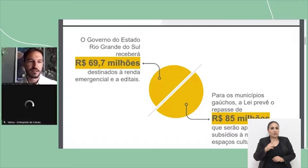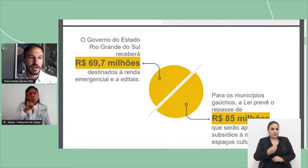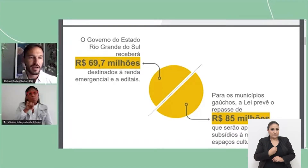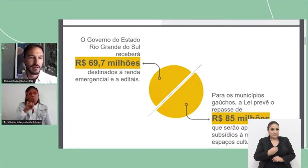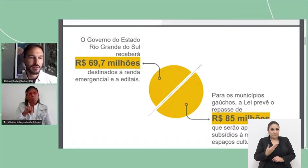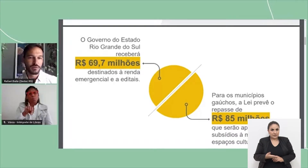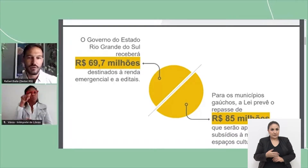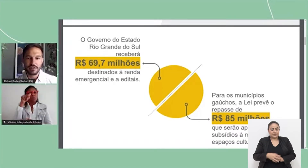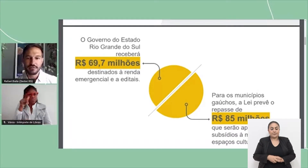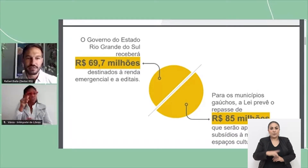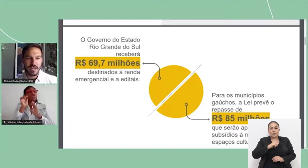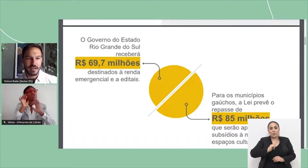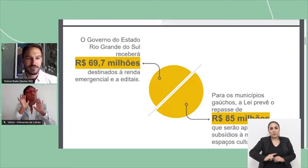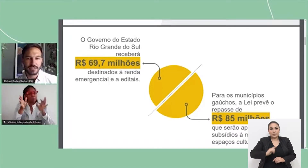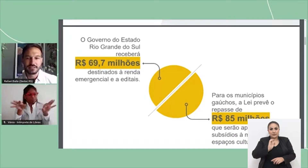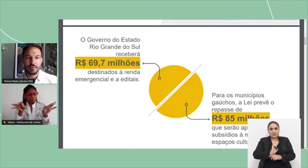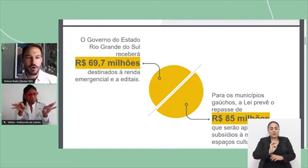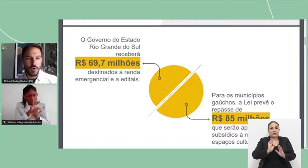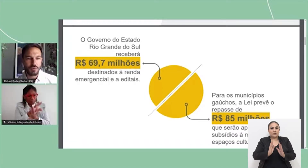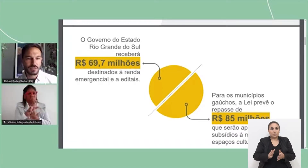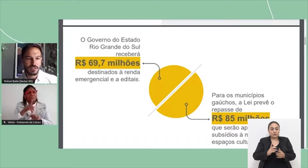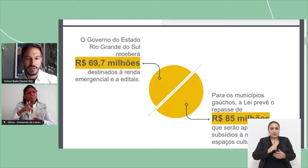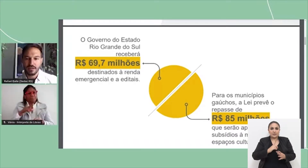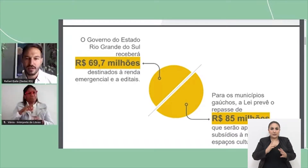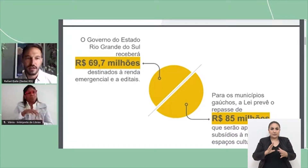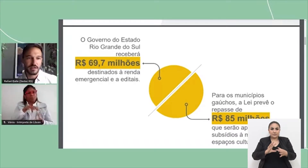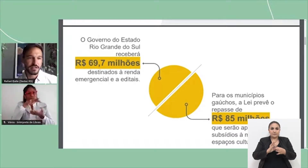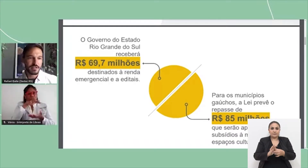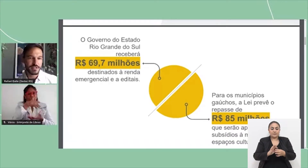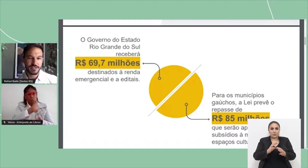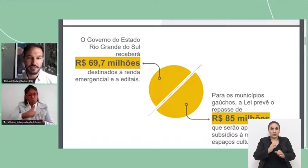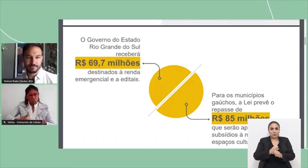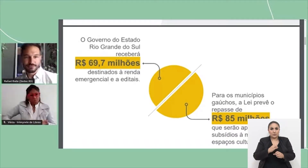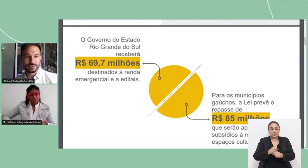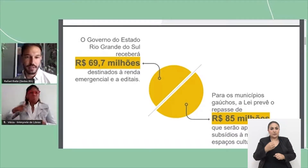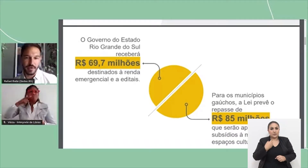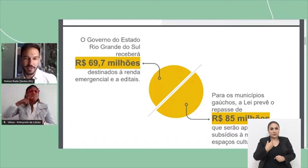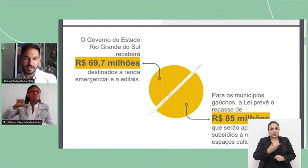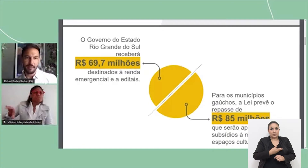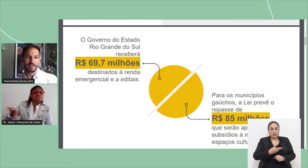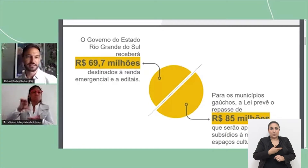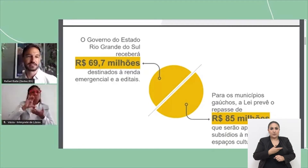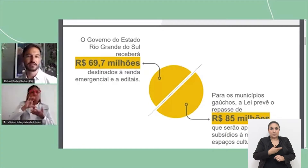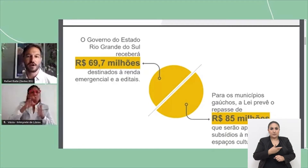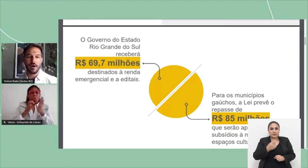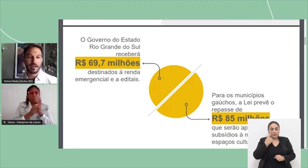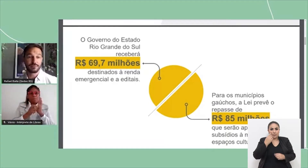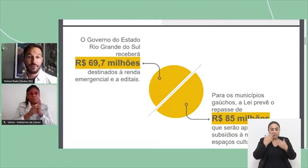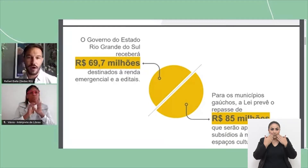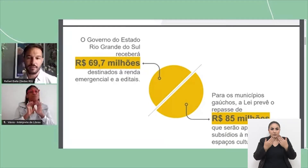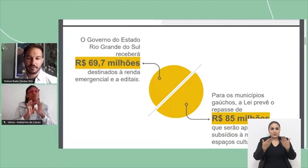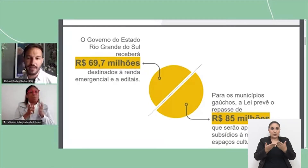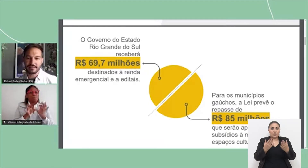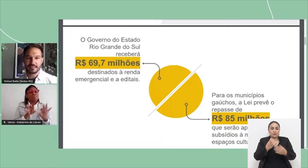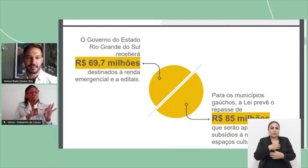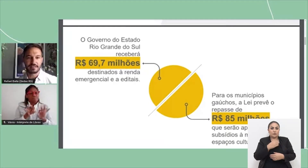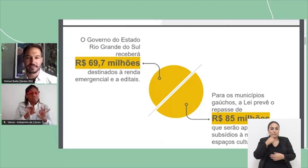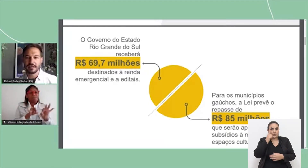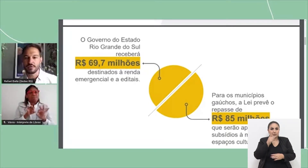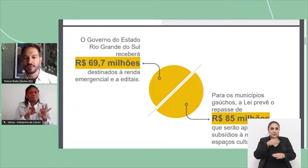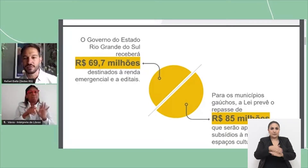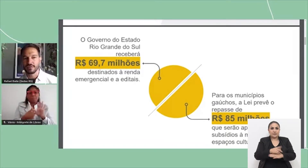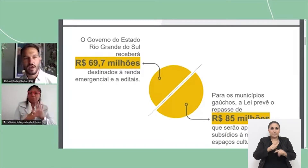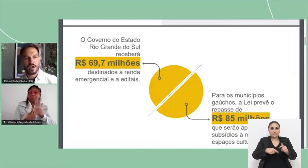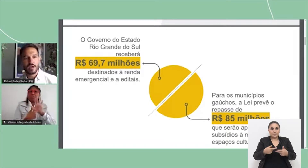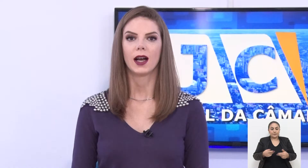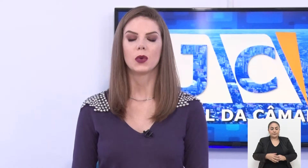aqui, com o governo do estado, já estão em conta, e a gente justamente está apresentando agora as formas para acessar